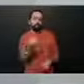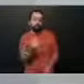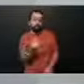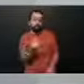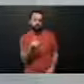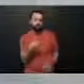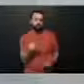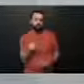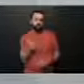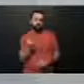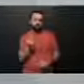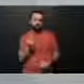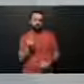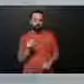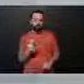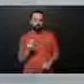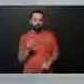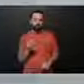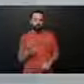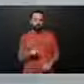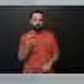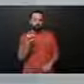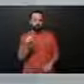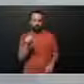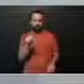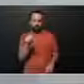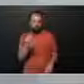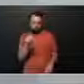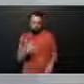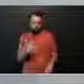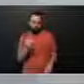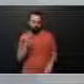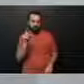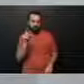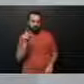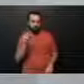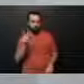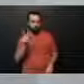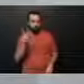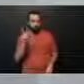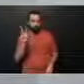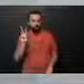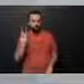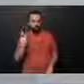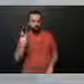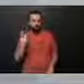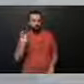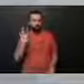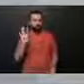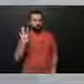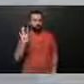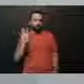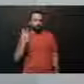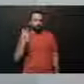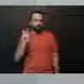Então, vamos lá. 1, 2, 3,